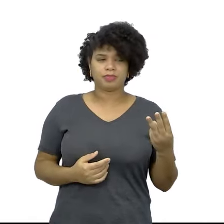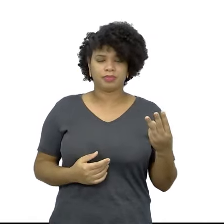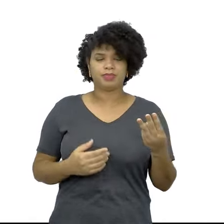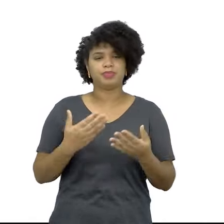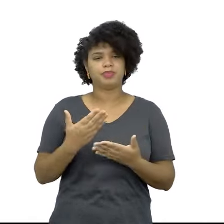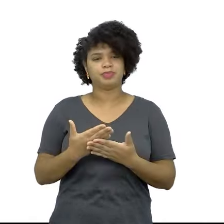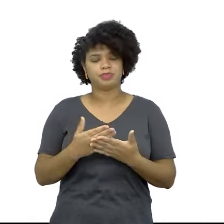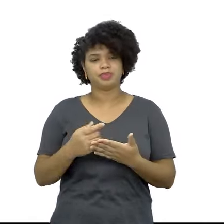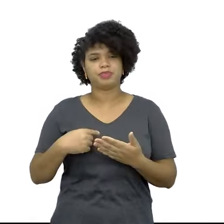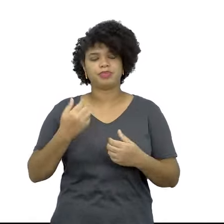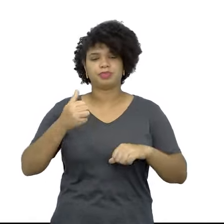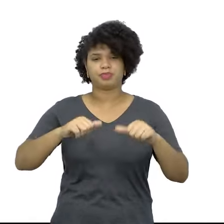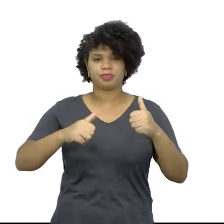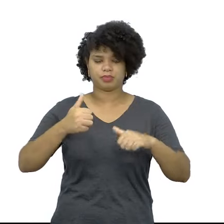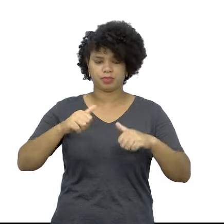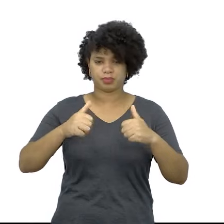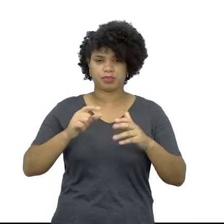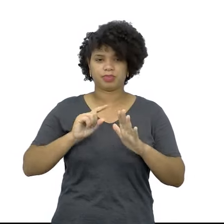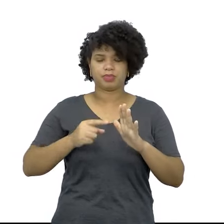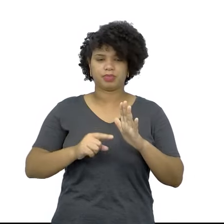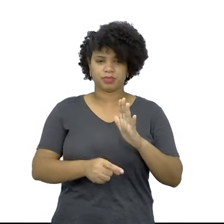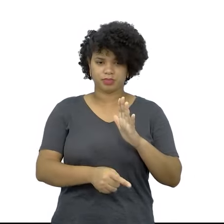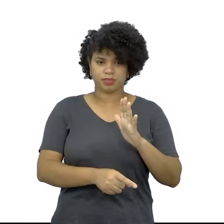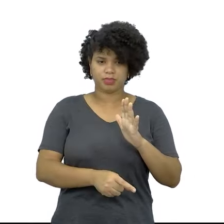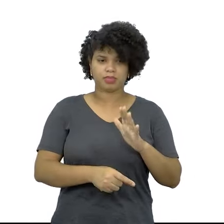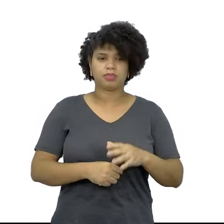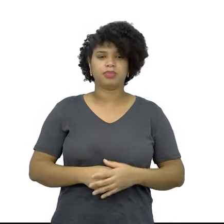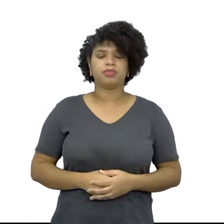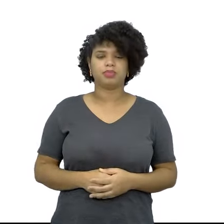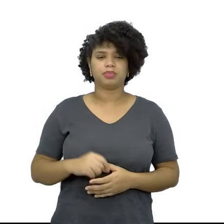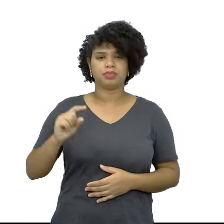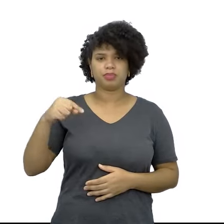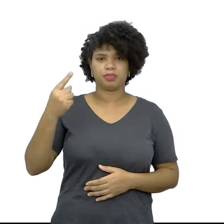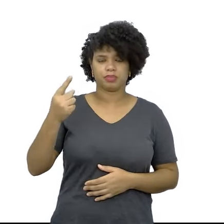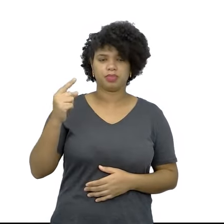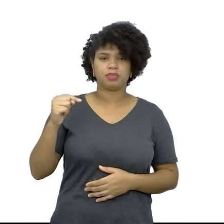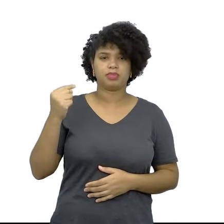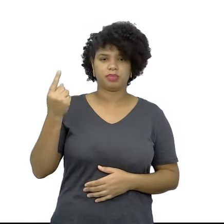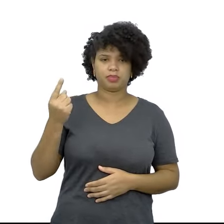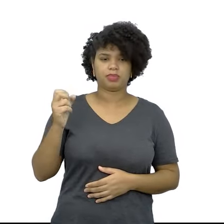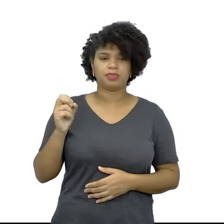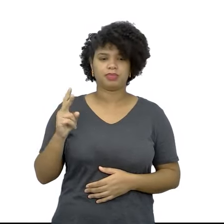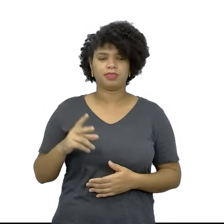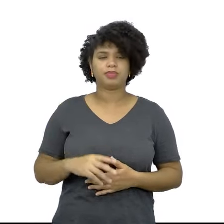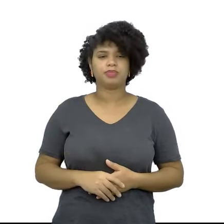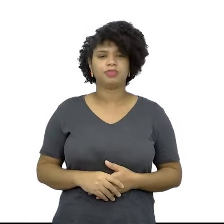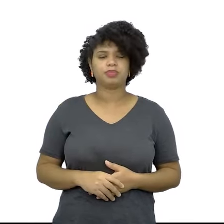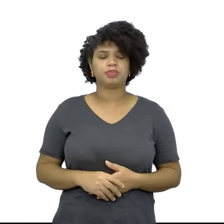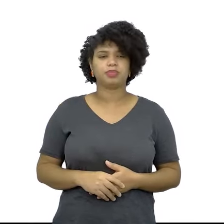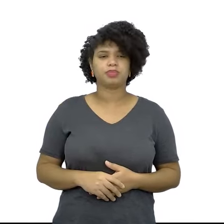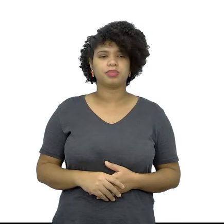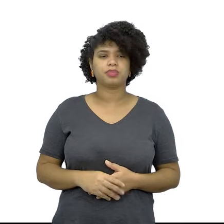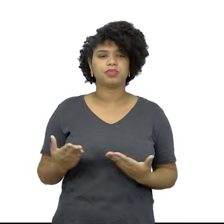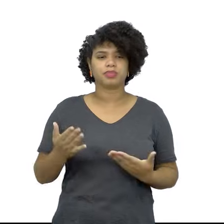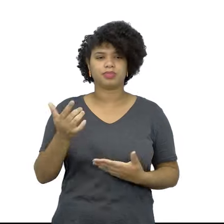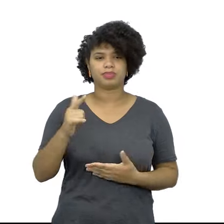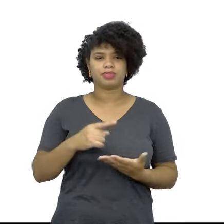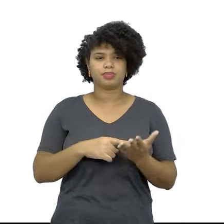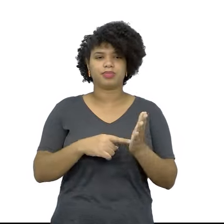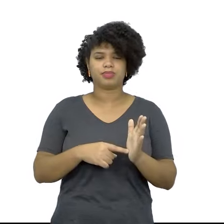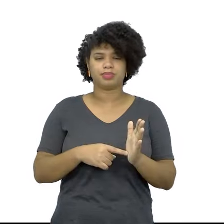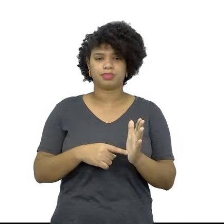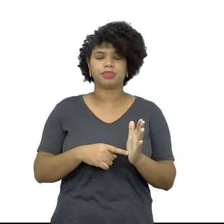que nós analisaremos mais a fundo nos próximos momentos, ok? Então, continuando, né,